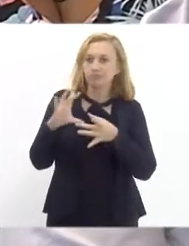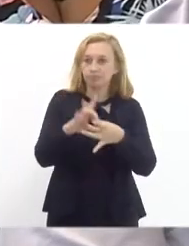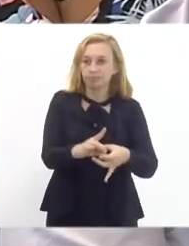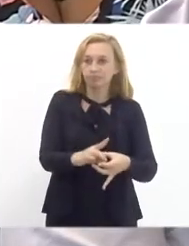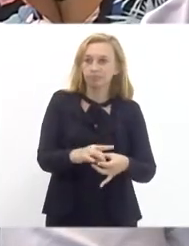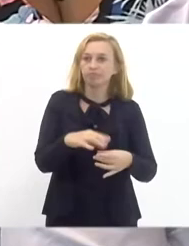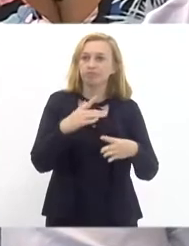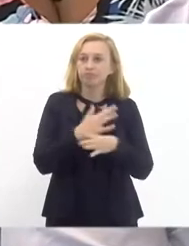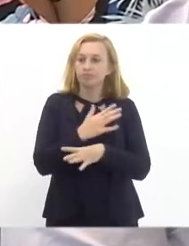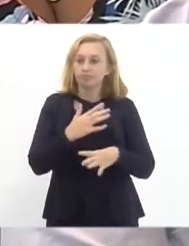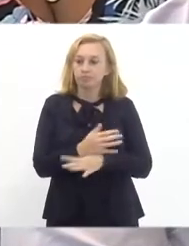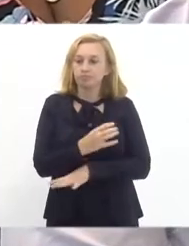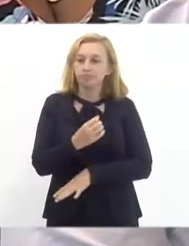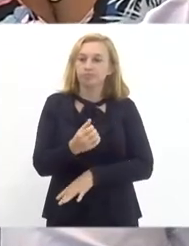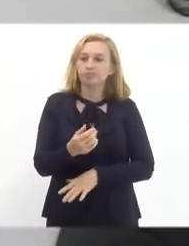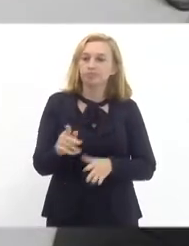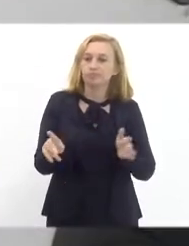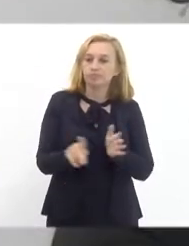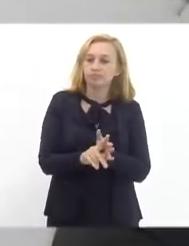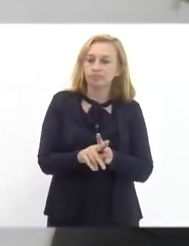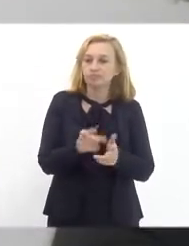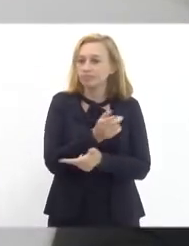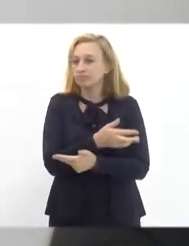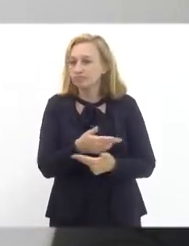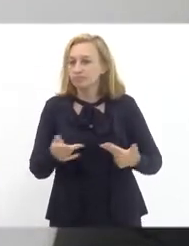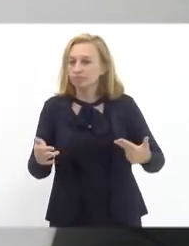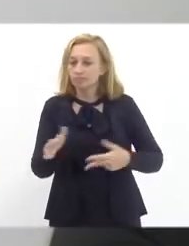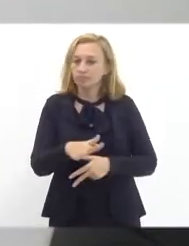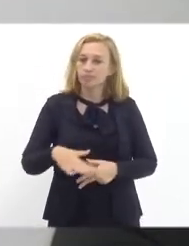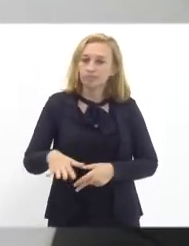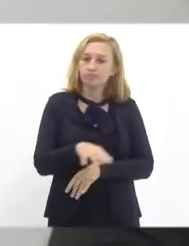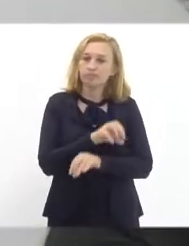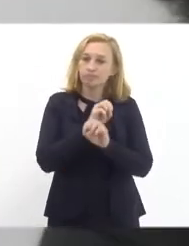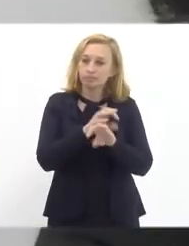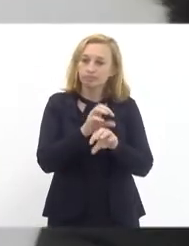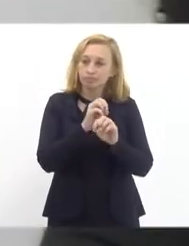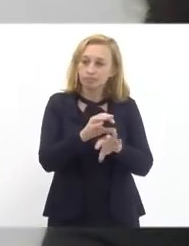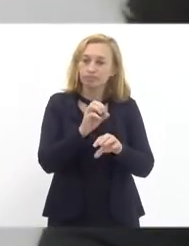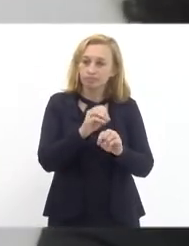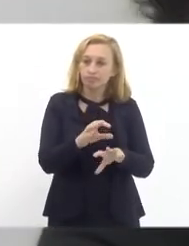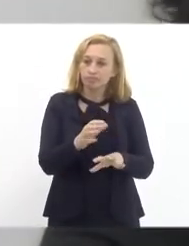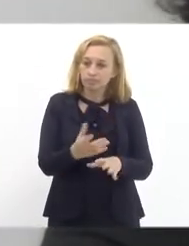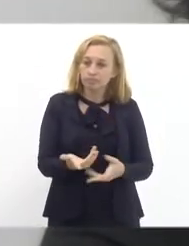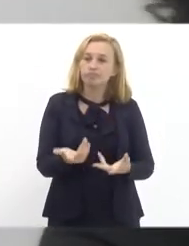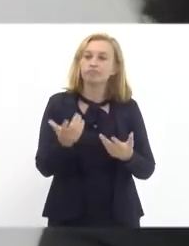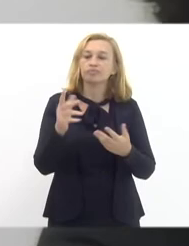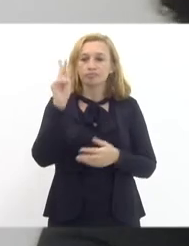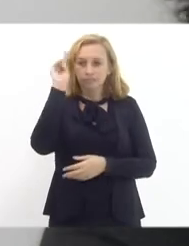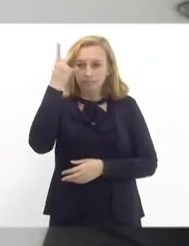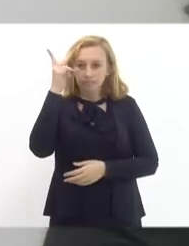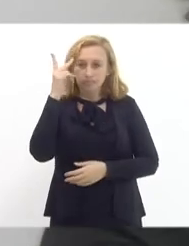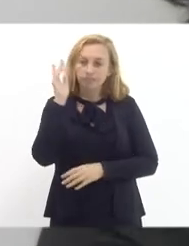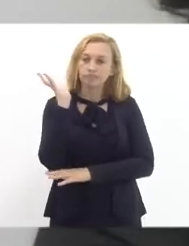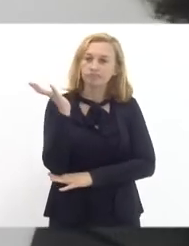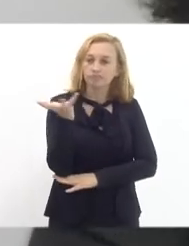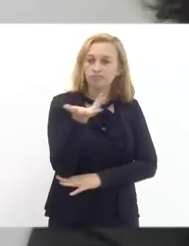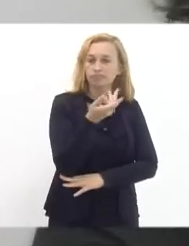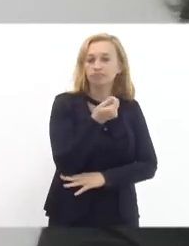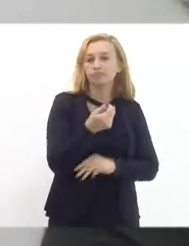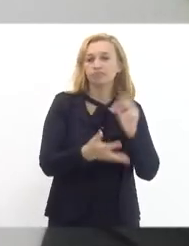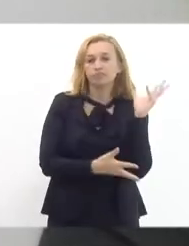a cidade, inúmeros projetos na área do ensino, da educação, da história, do meio ambiente,